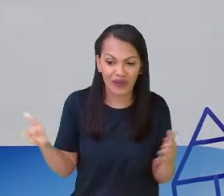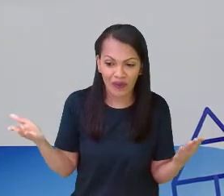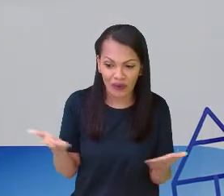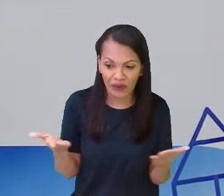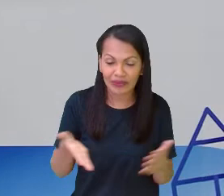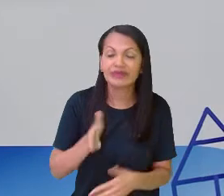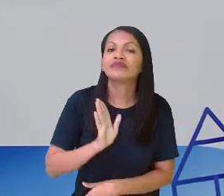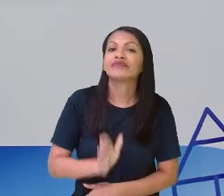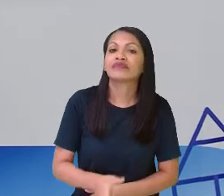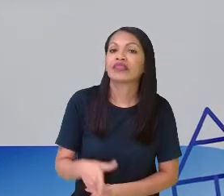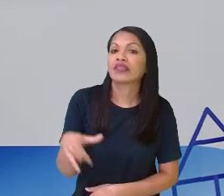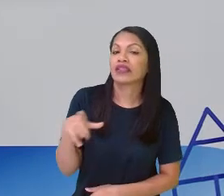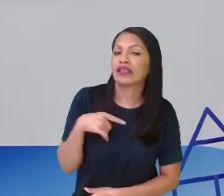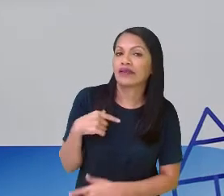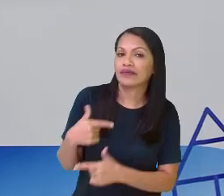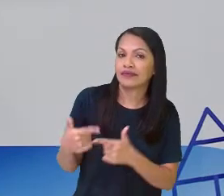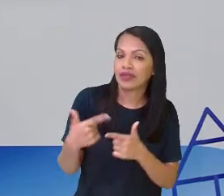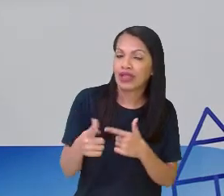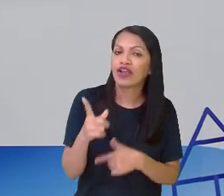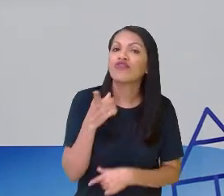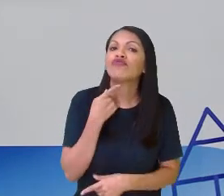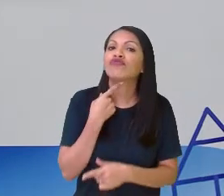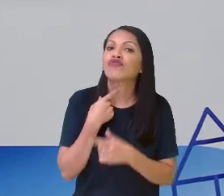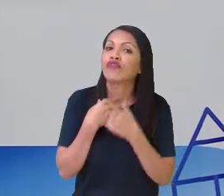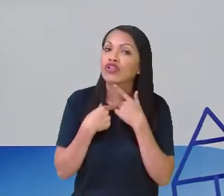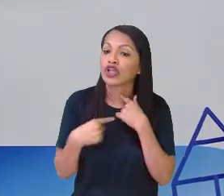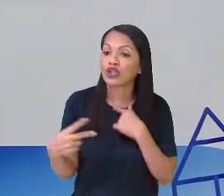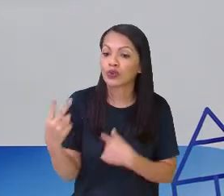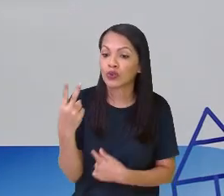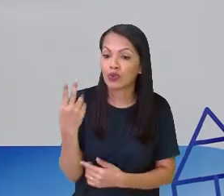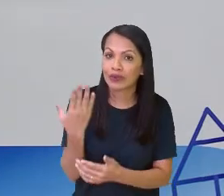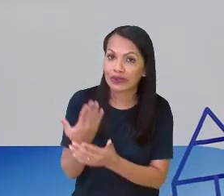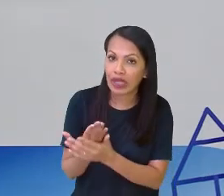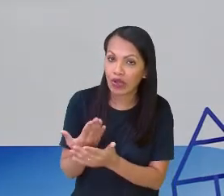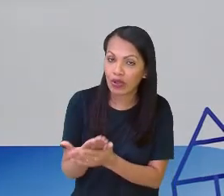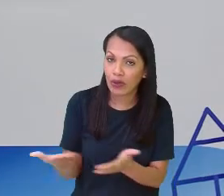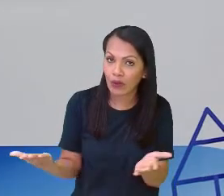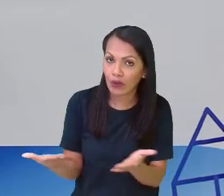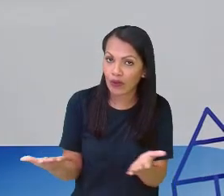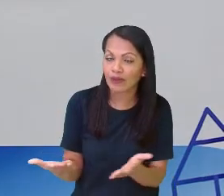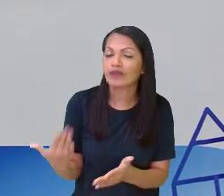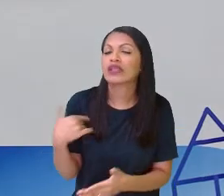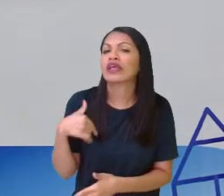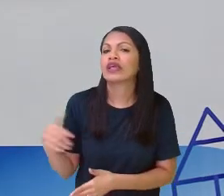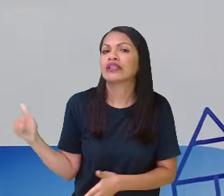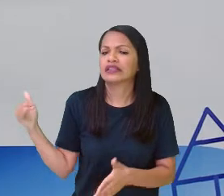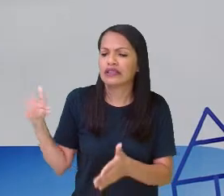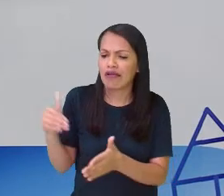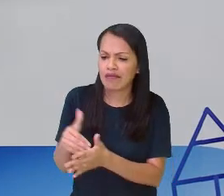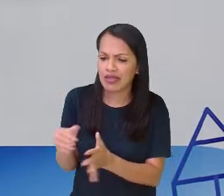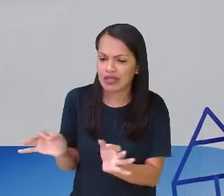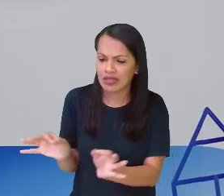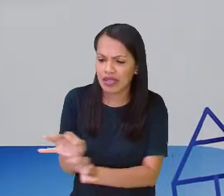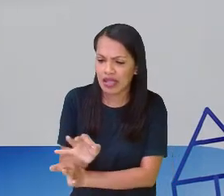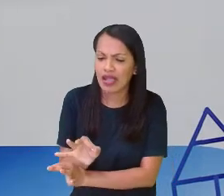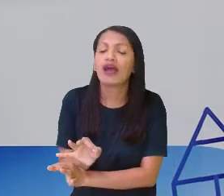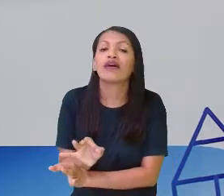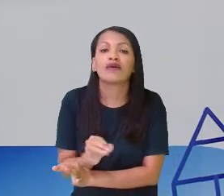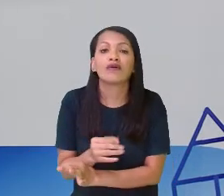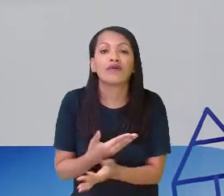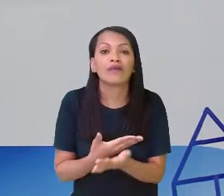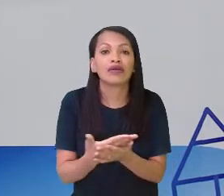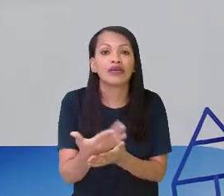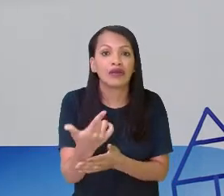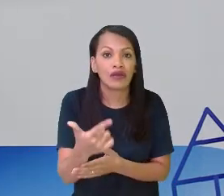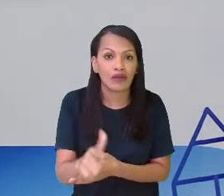já que teve esse problema. Eu estou com vontade de dar 2 aulas hoje. Vai terminar essa, eu vou começar outra.